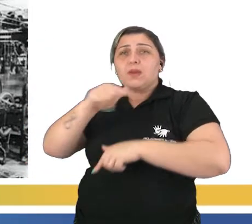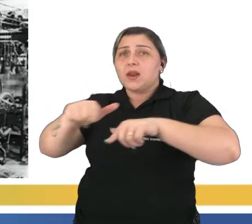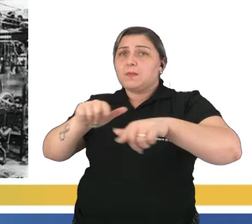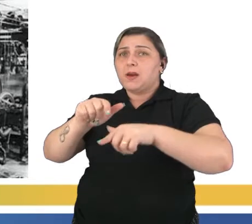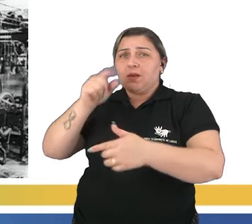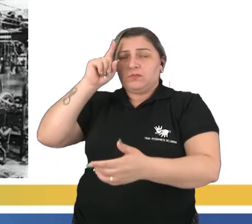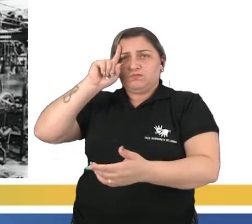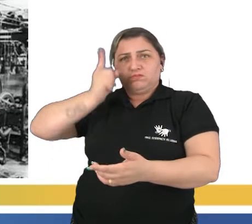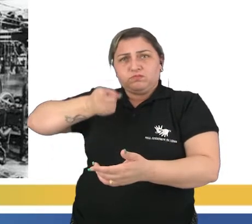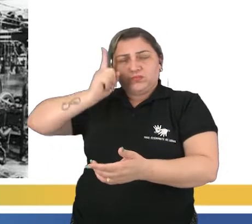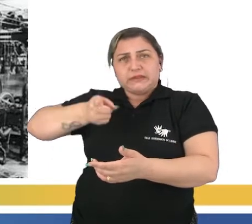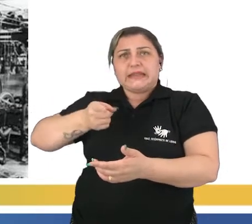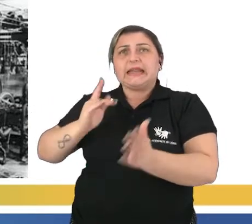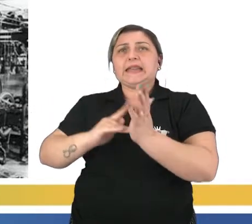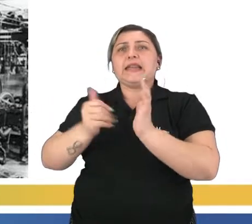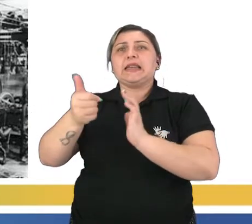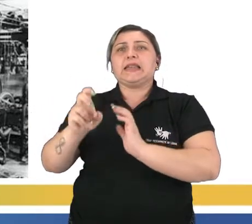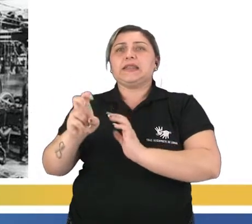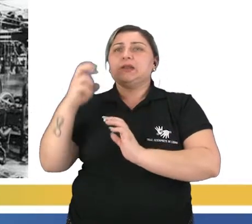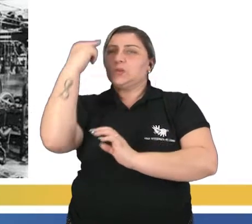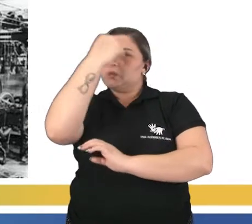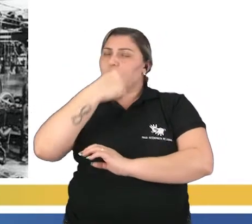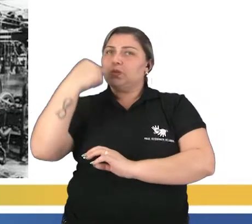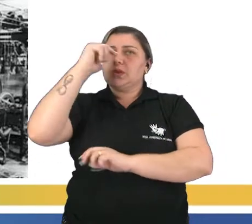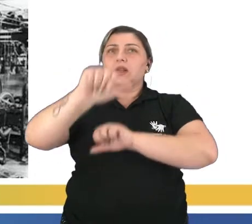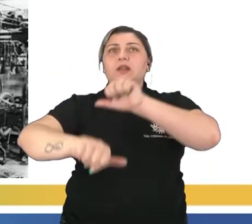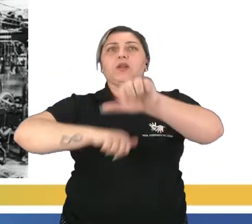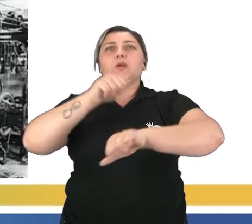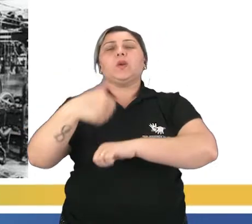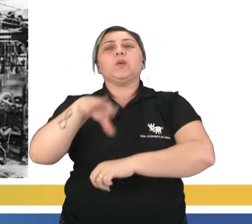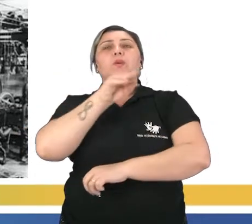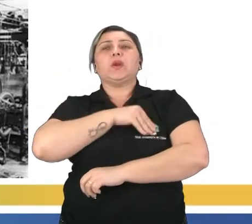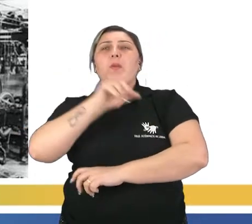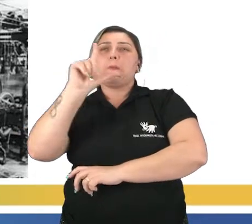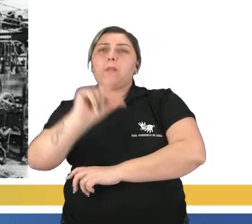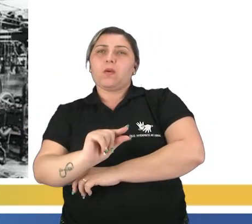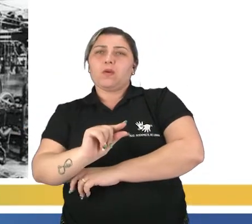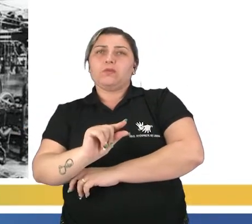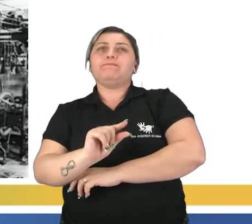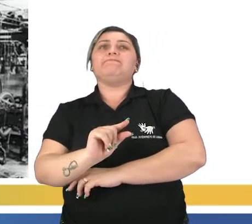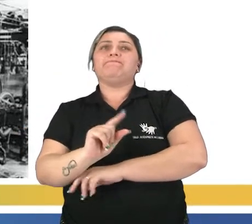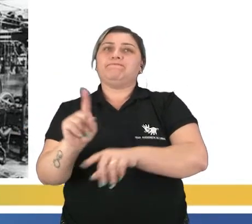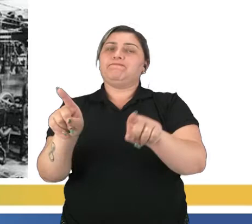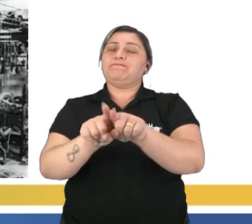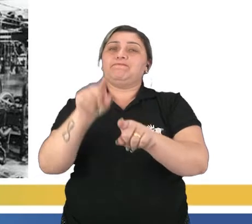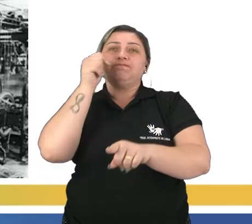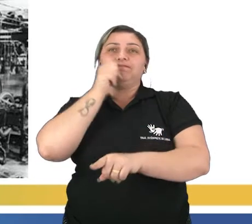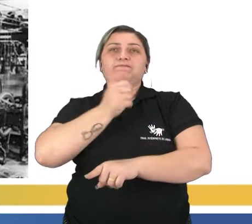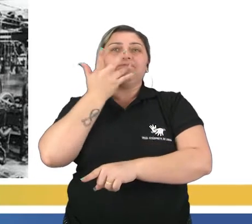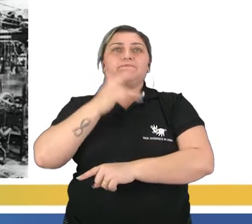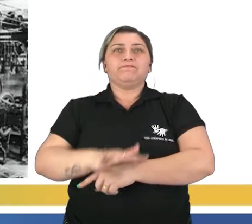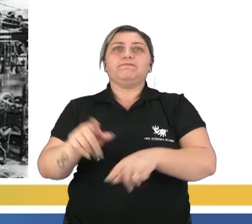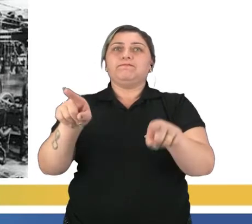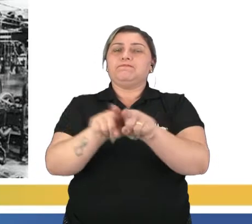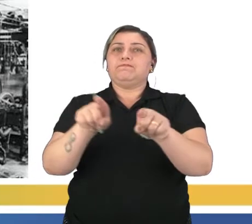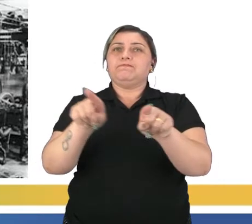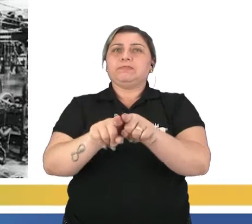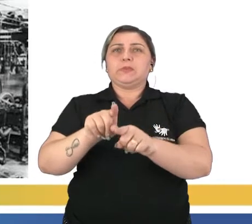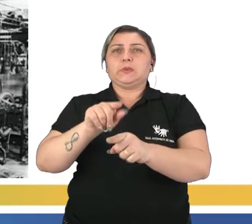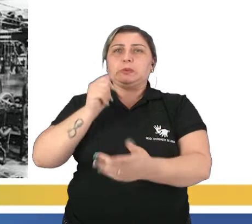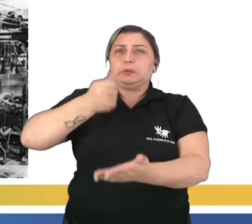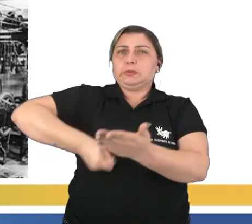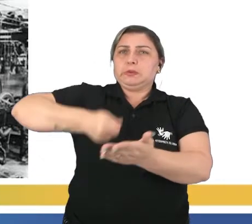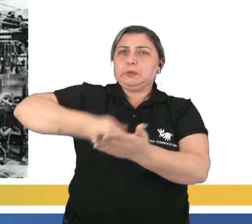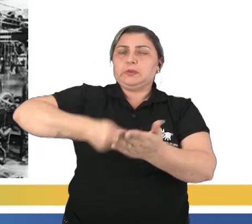a trabalhar até 15 horas por dia em troca de um salário baixo. Além disso, mulheres e crianças também eram